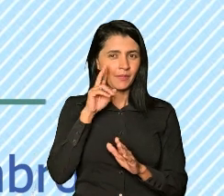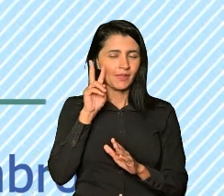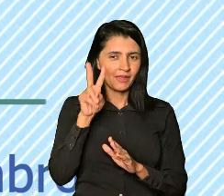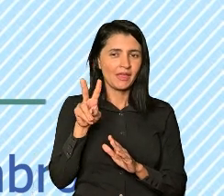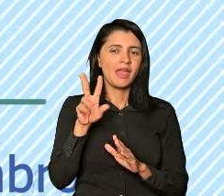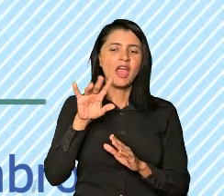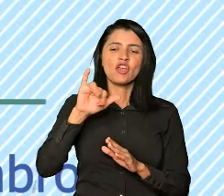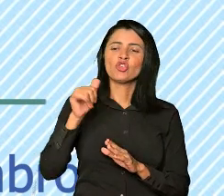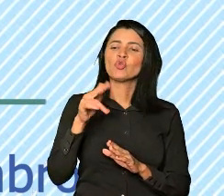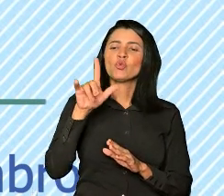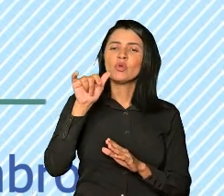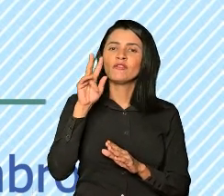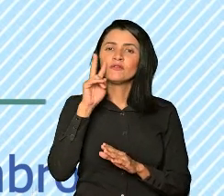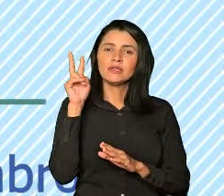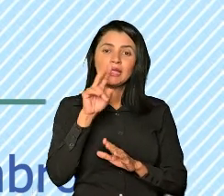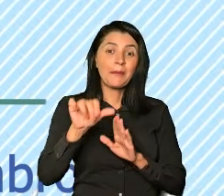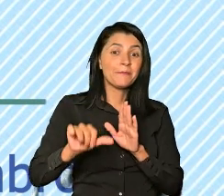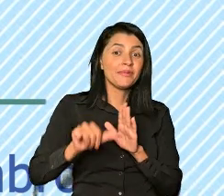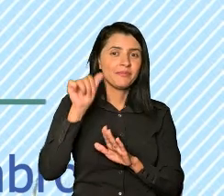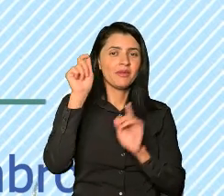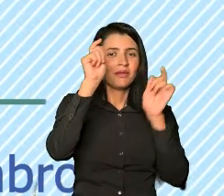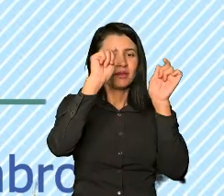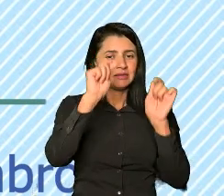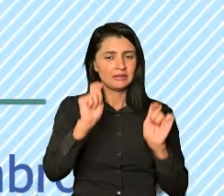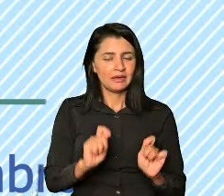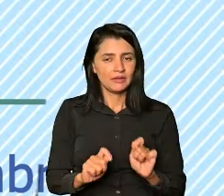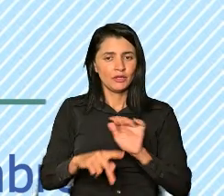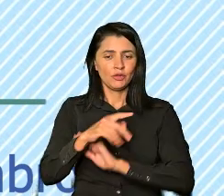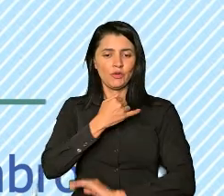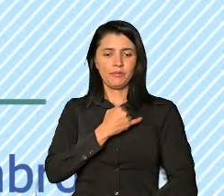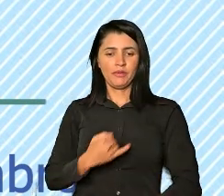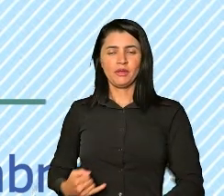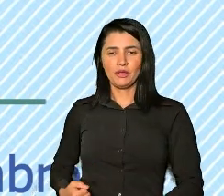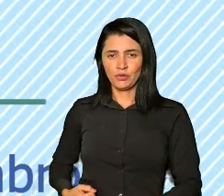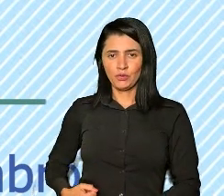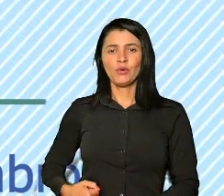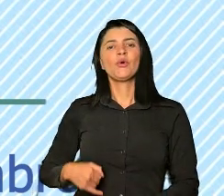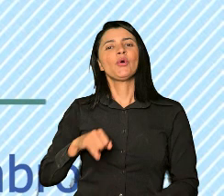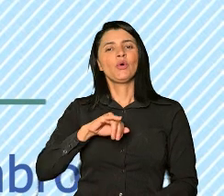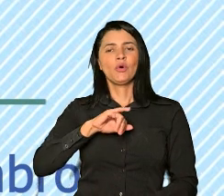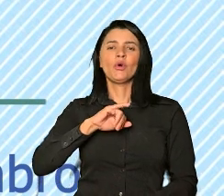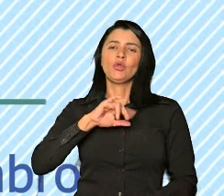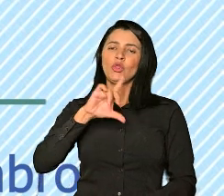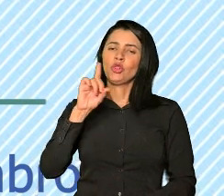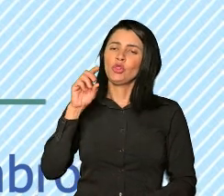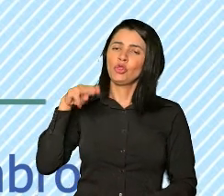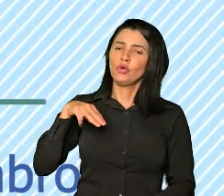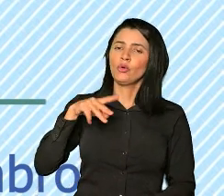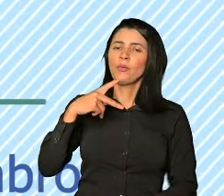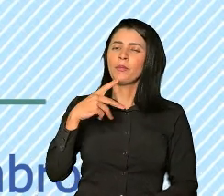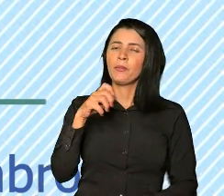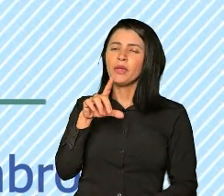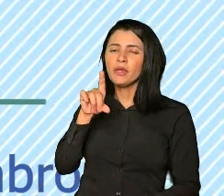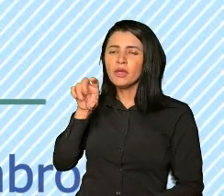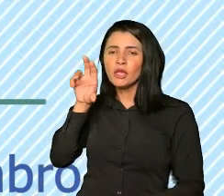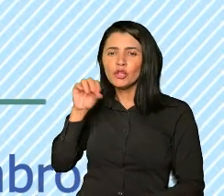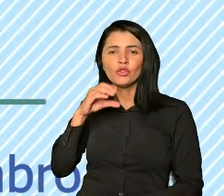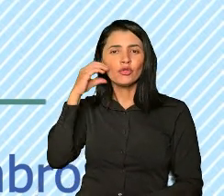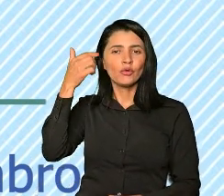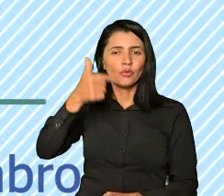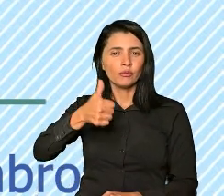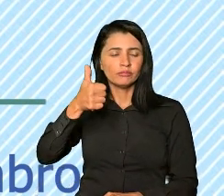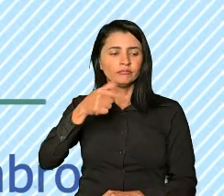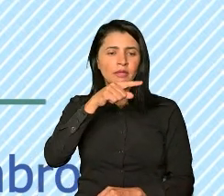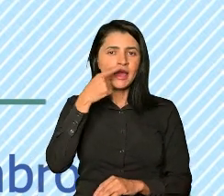Júlia Lopes, aí você tem a primeira estátua do imperador Dom Pedro I, né? A estátua equestre, né? Nós vamos ver